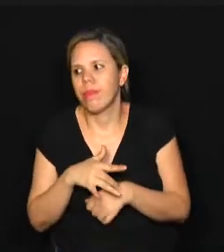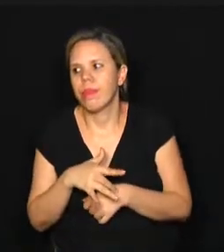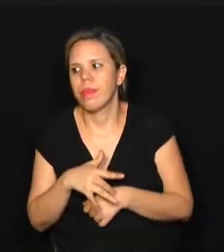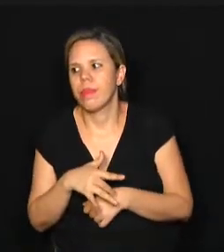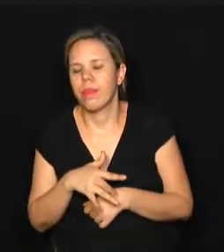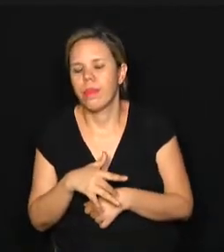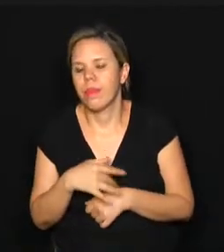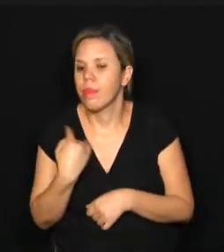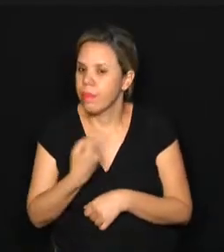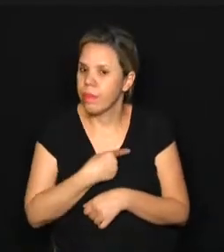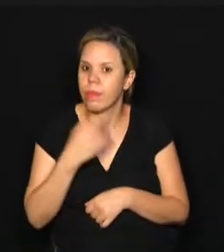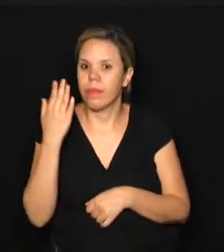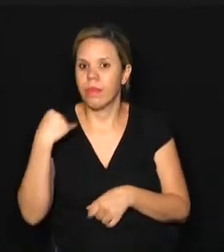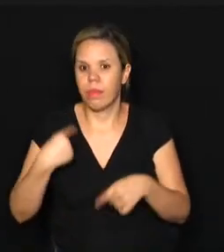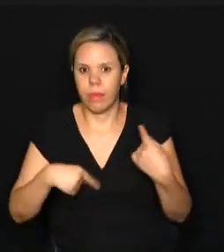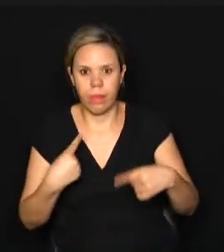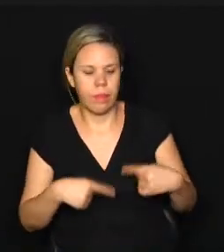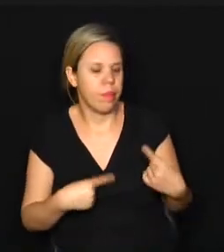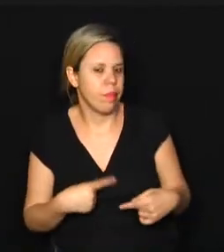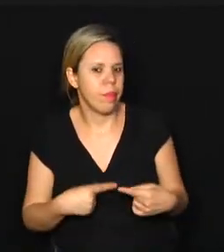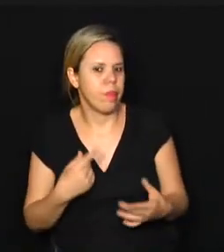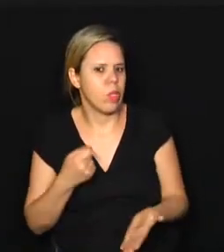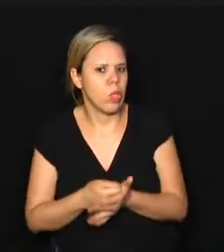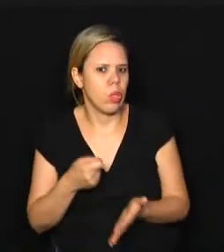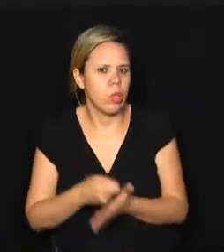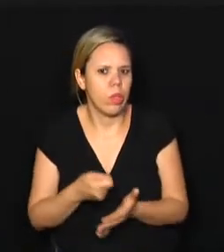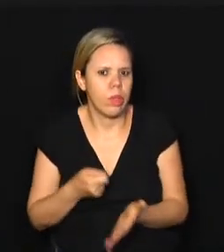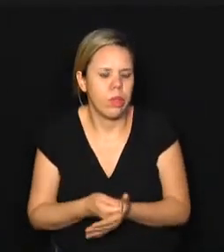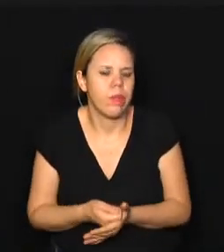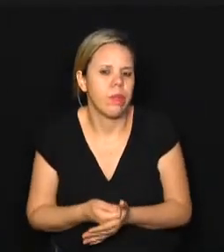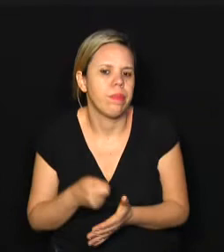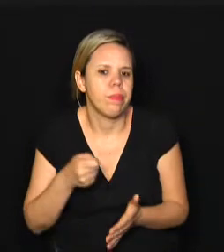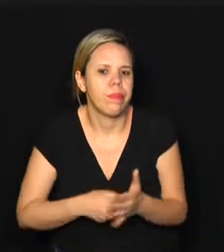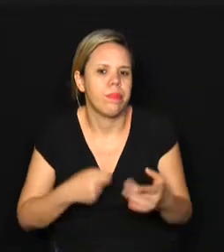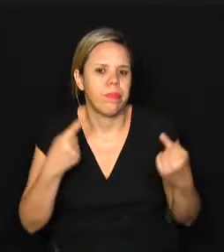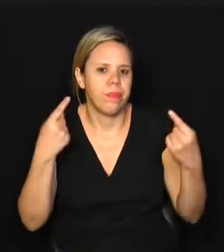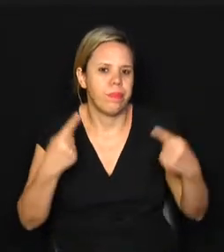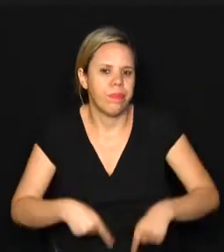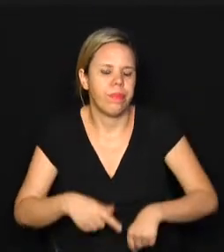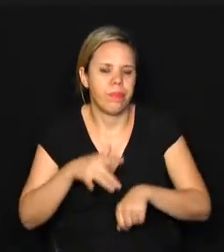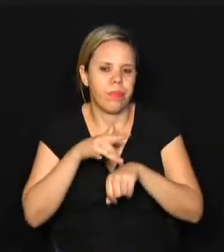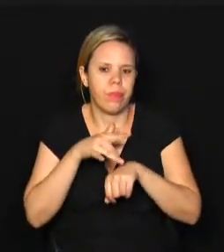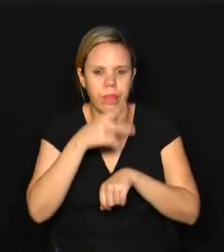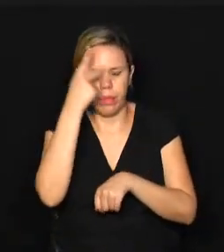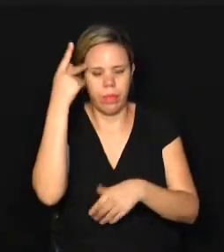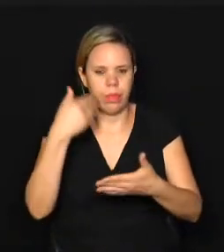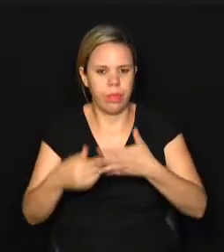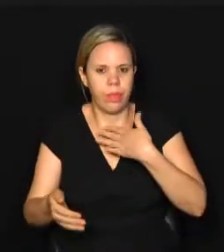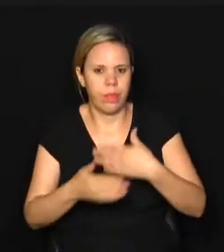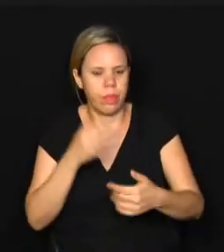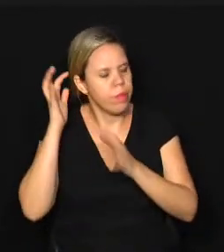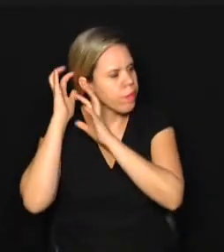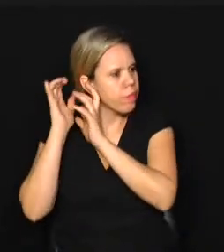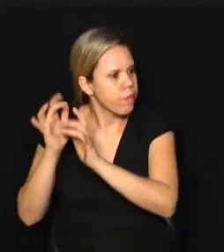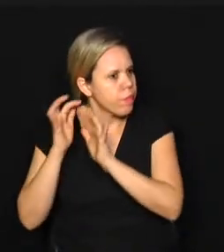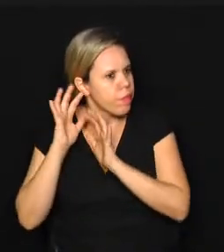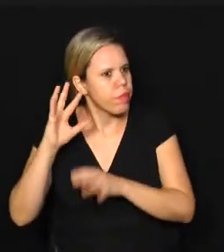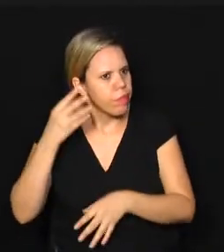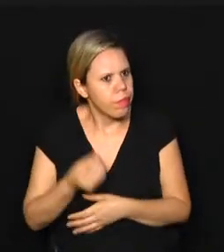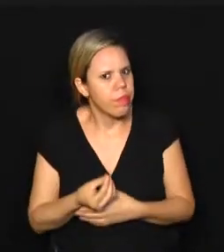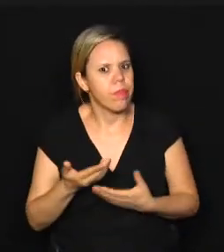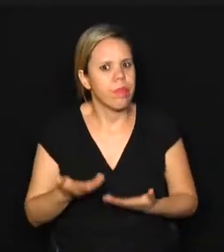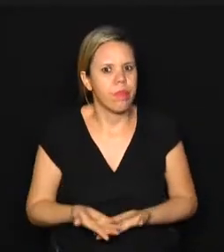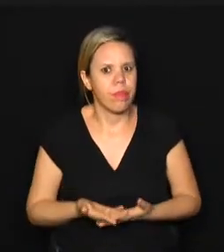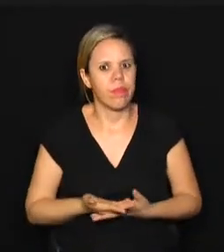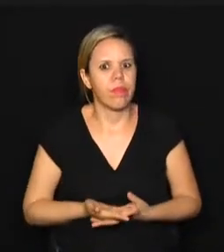A gente tem que debater e cobrar lutando contra um absurdo. Qualquer pessoa com 2 neurônios deveria conseguir entender